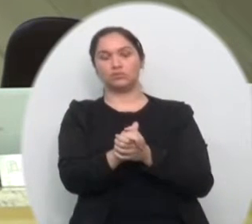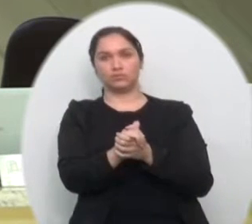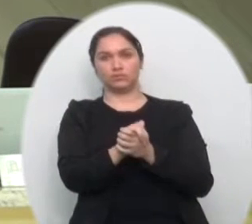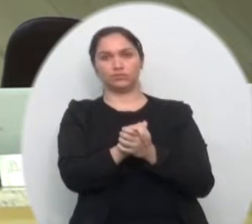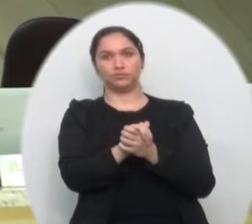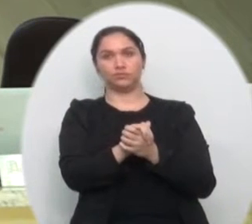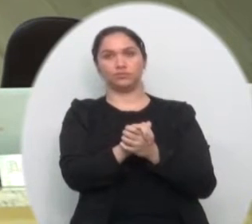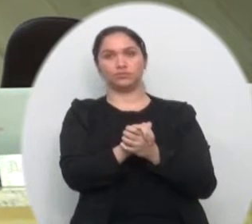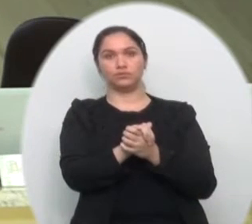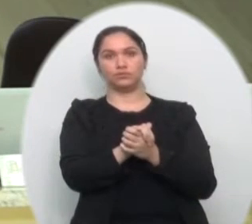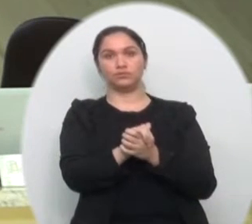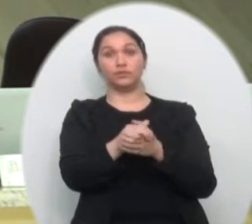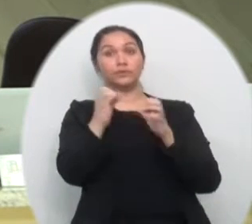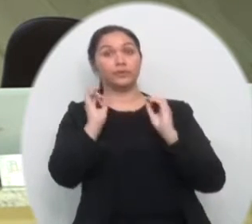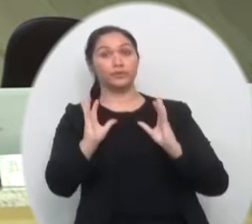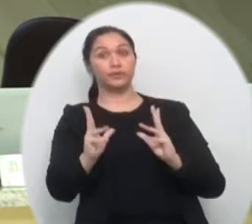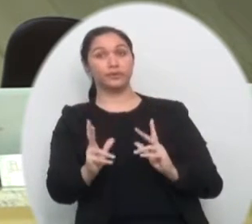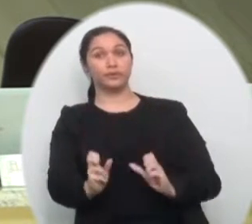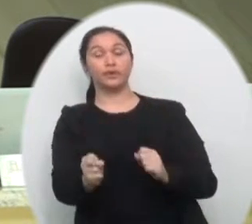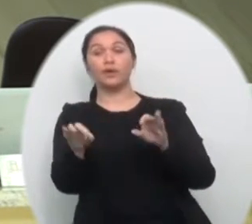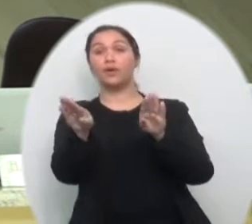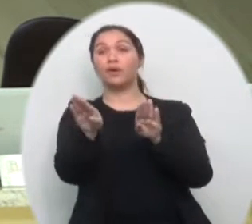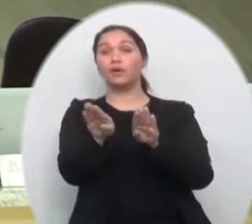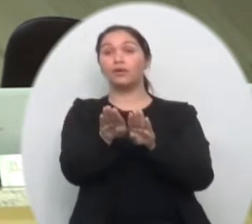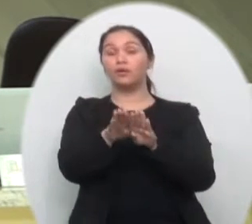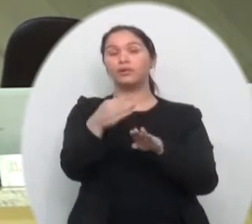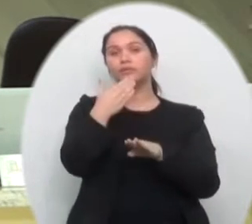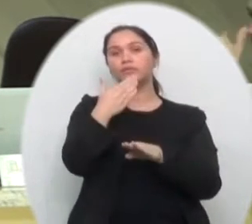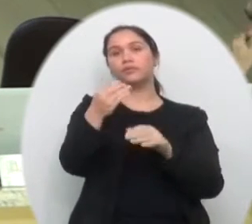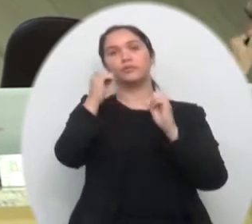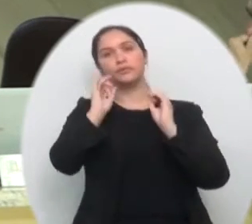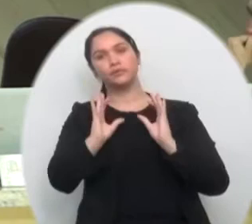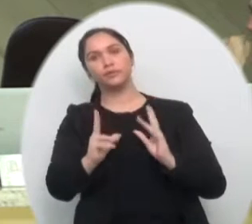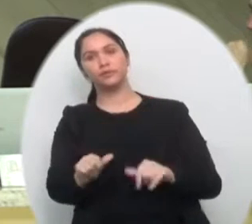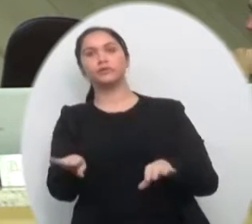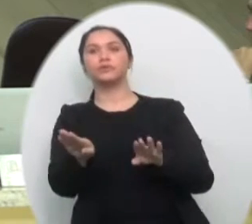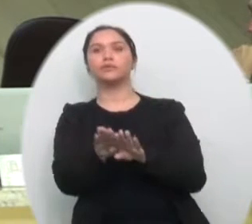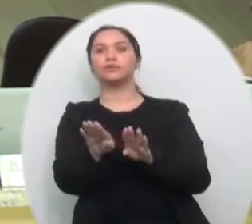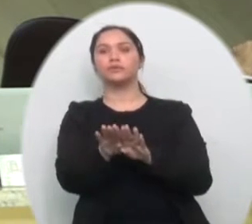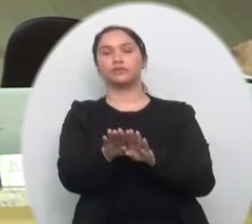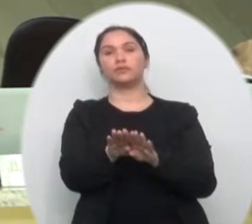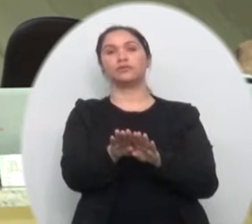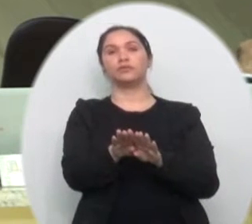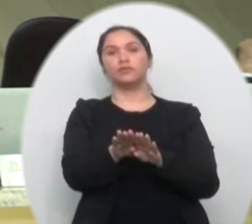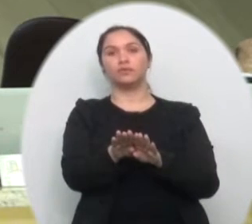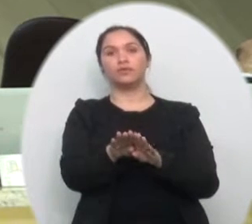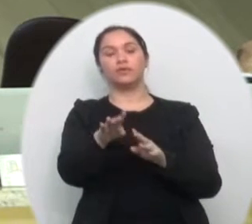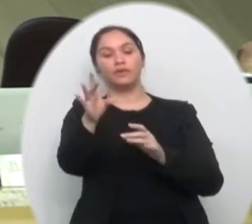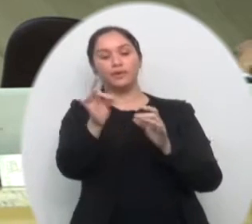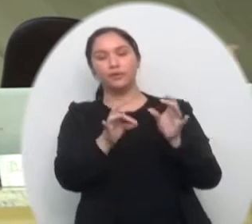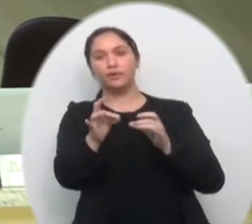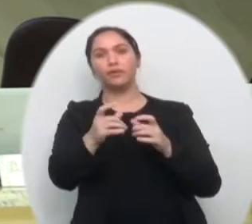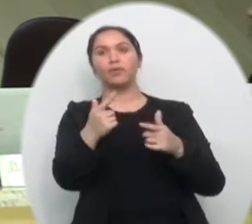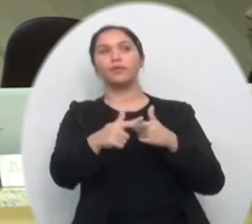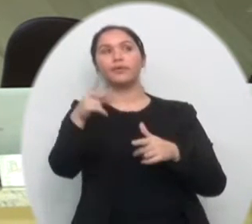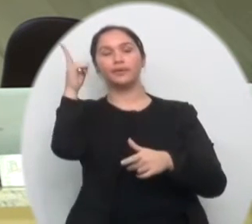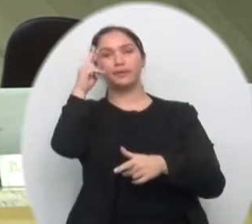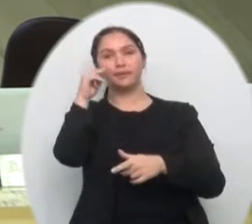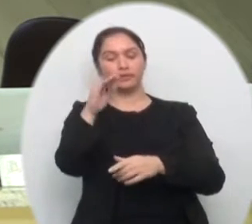que uma patrola, né? Olha, eu me lembro que faz mais de anos que não é patrolado o